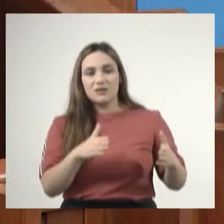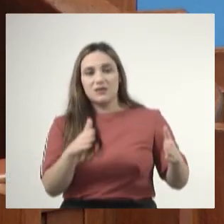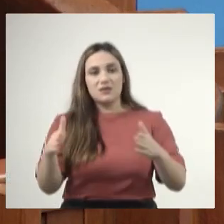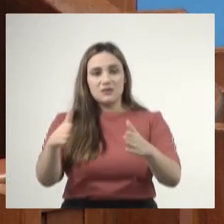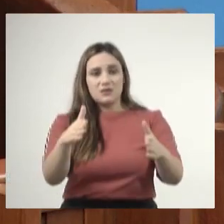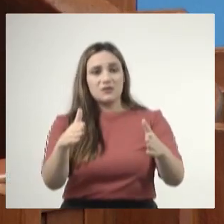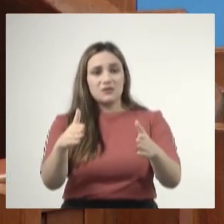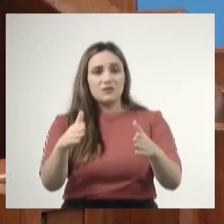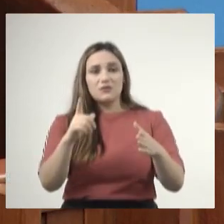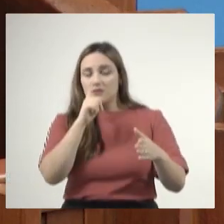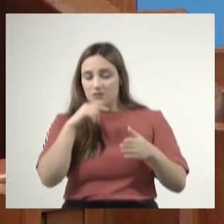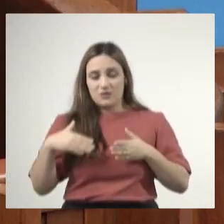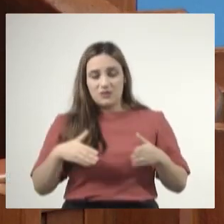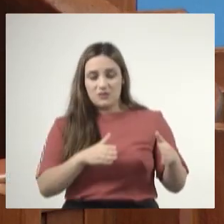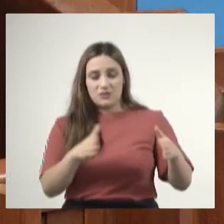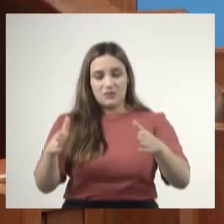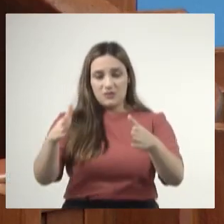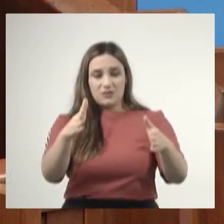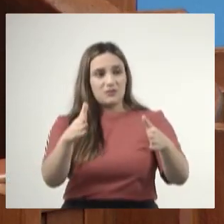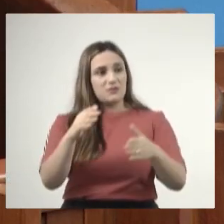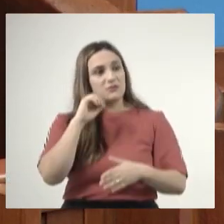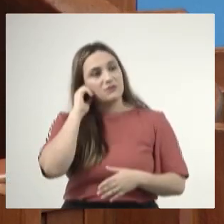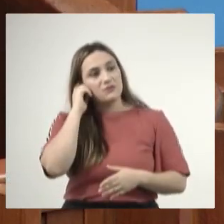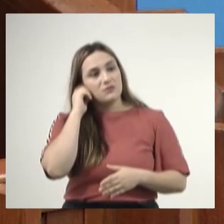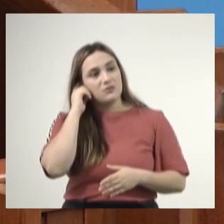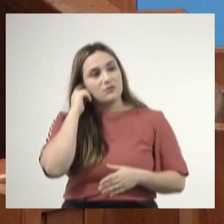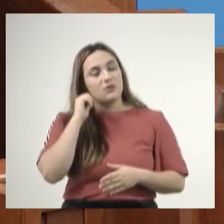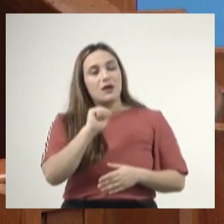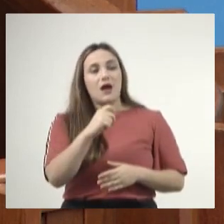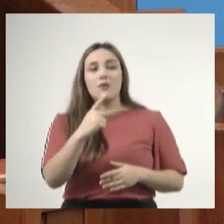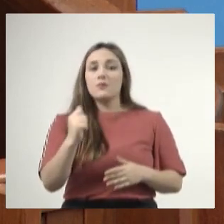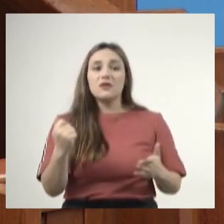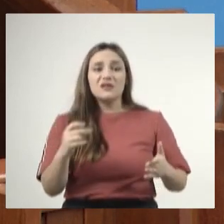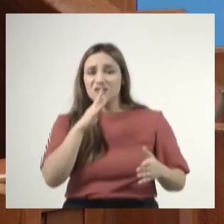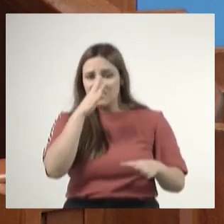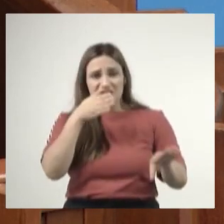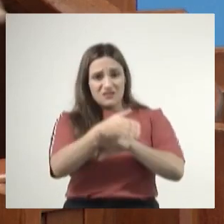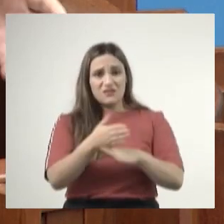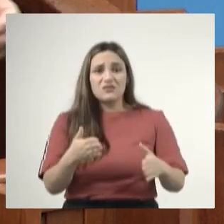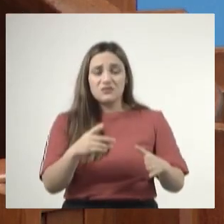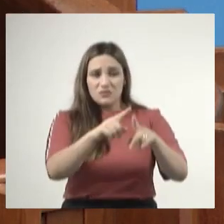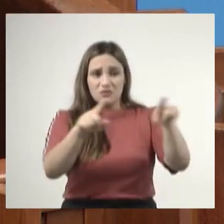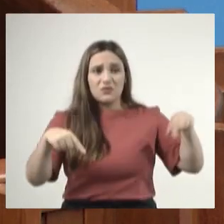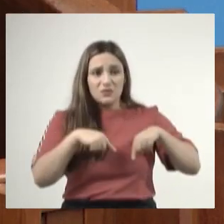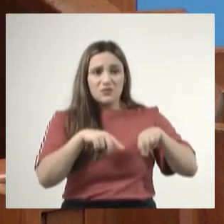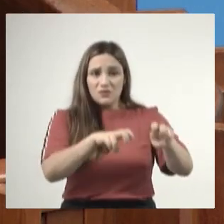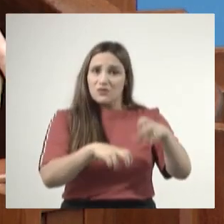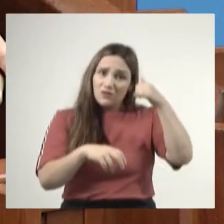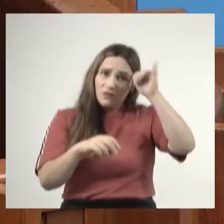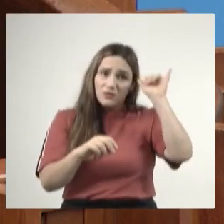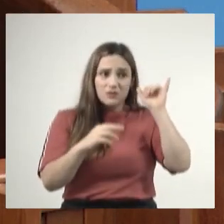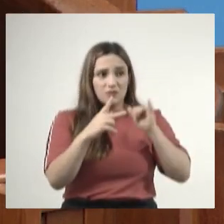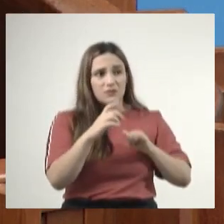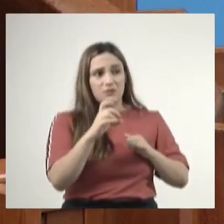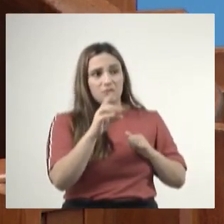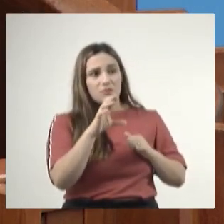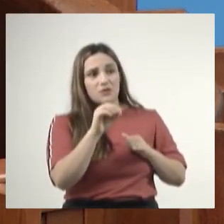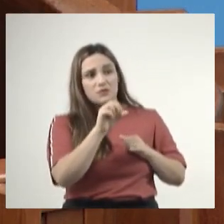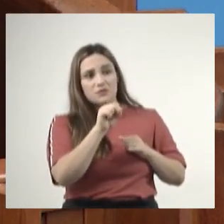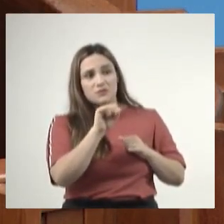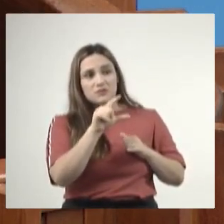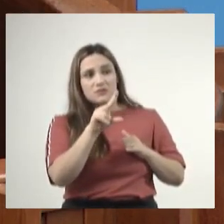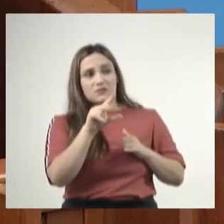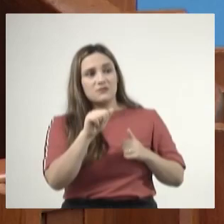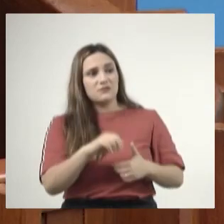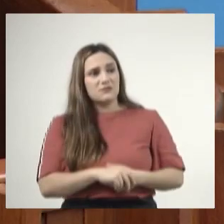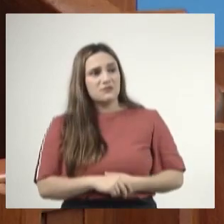na nossa divisa, certo? O APA, e invadiram a fazenda do seu Pio Silva, e o seu Pio Silva, com 50 anos de terra,